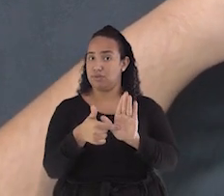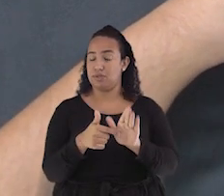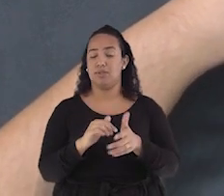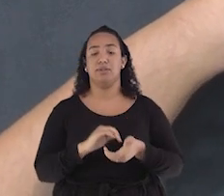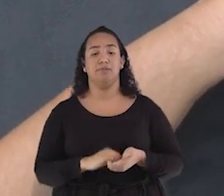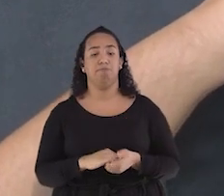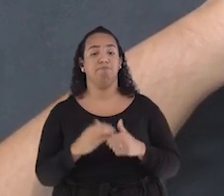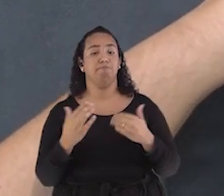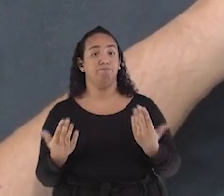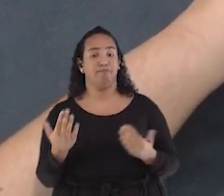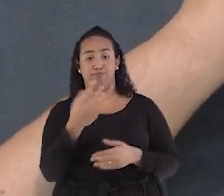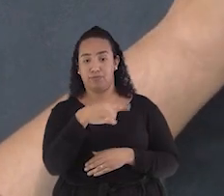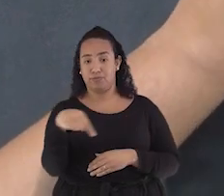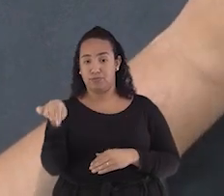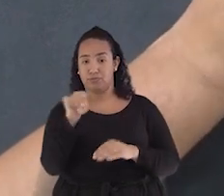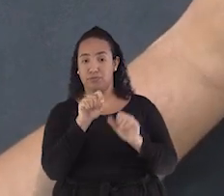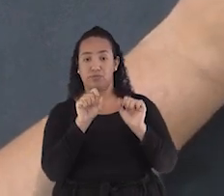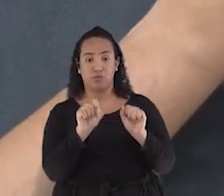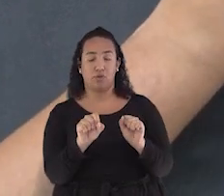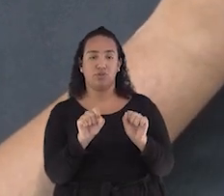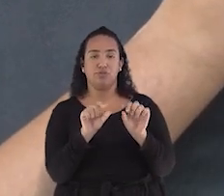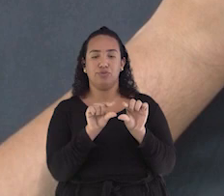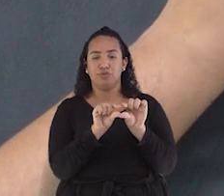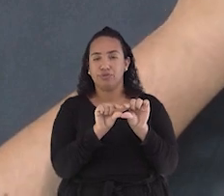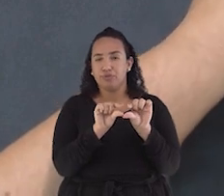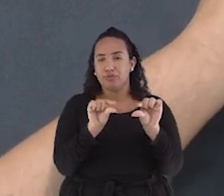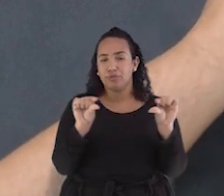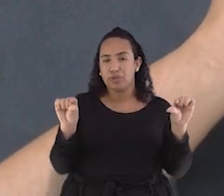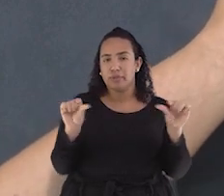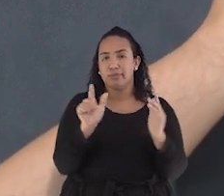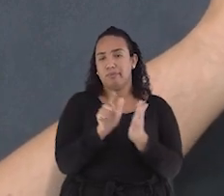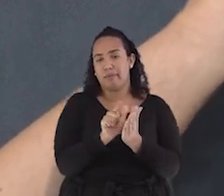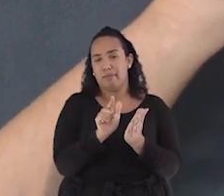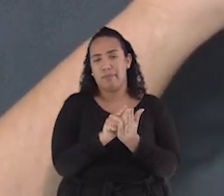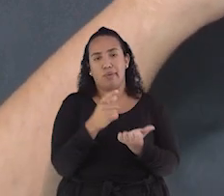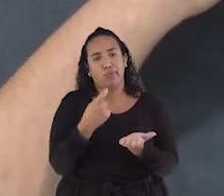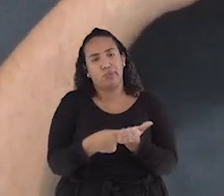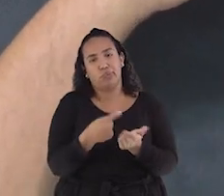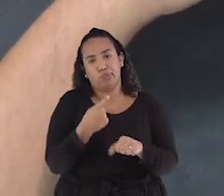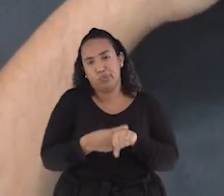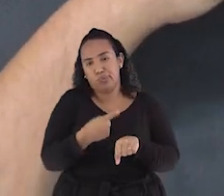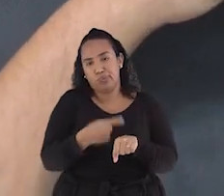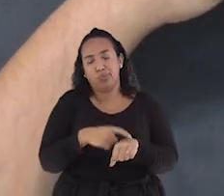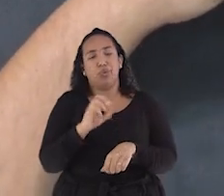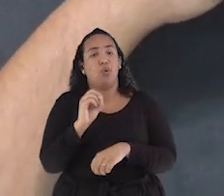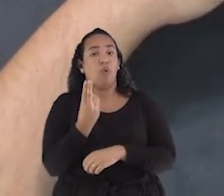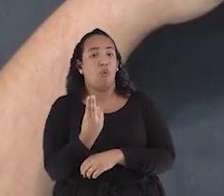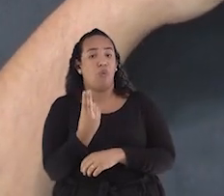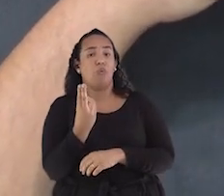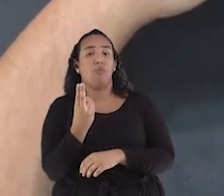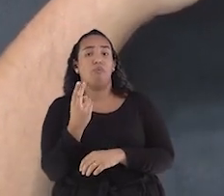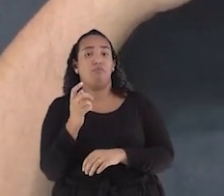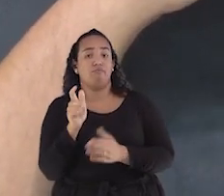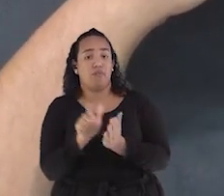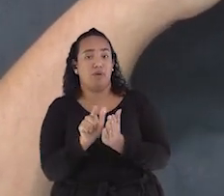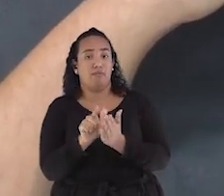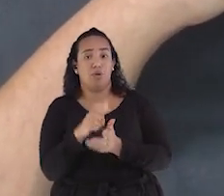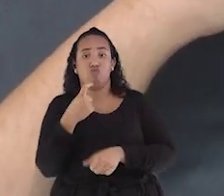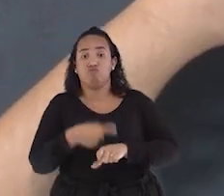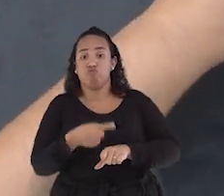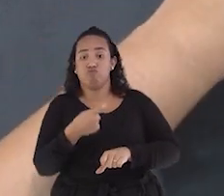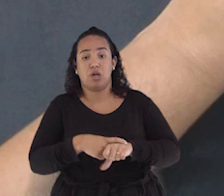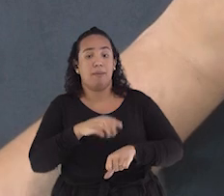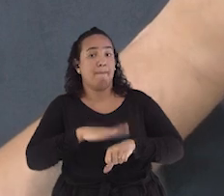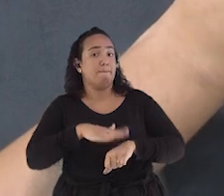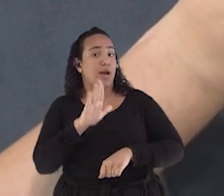Então você pode tanto fazer esse mais fininho apenas com um papelão, ou um papelão mais grosso, ou